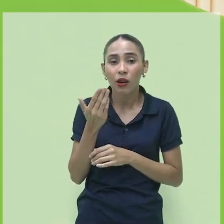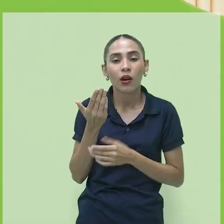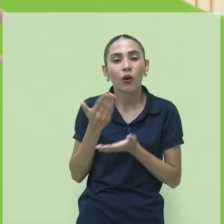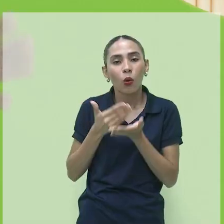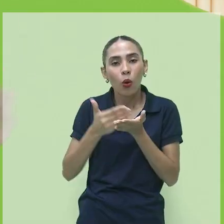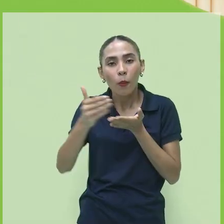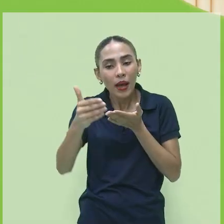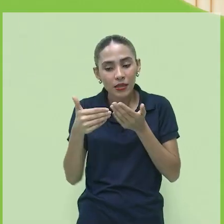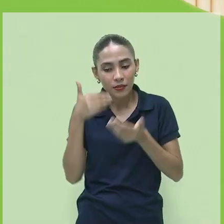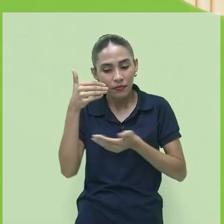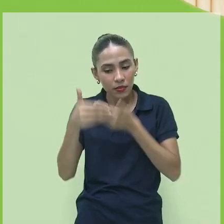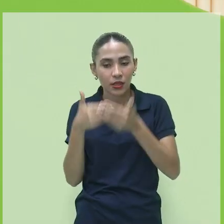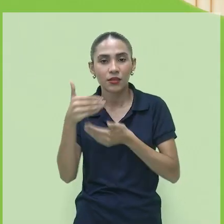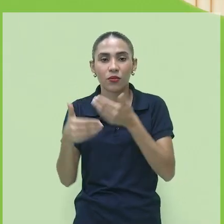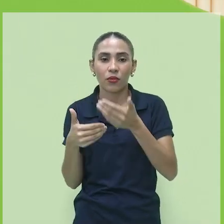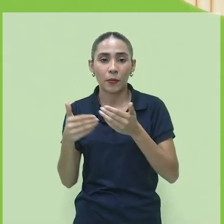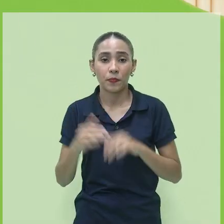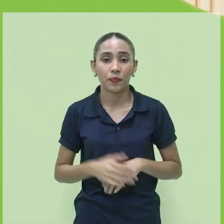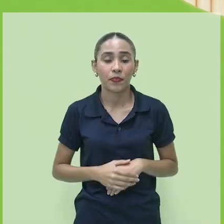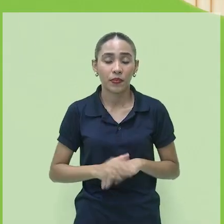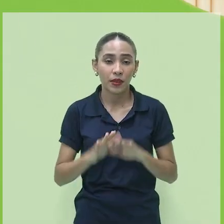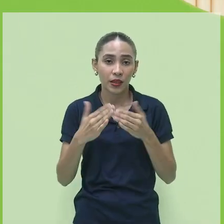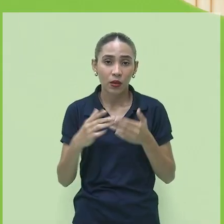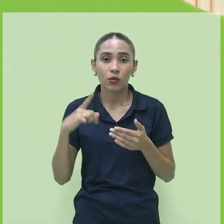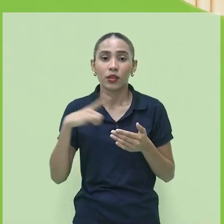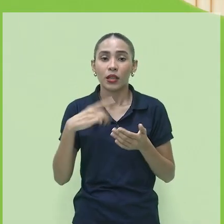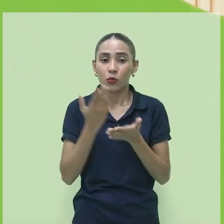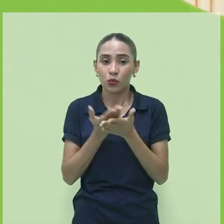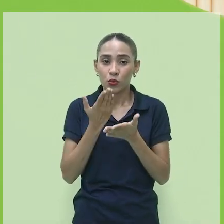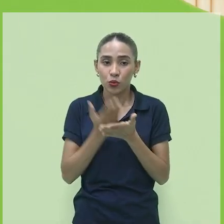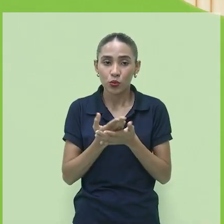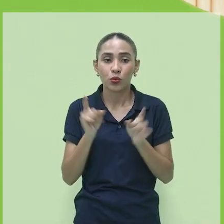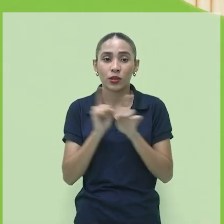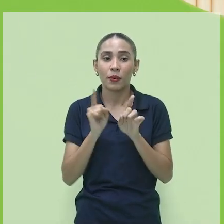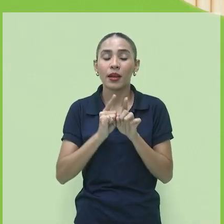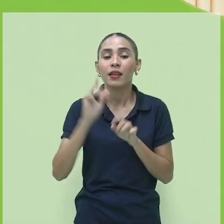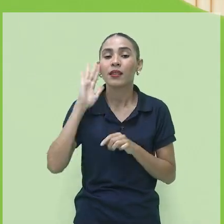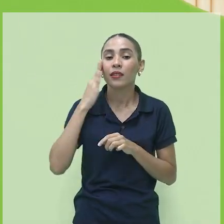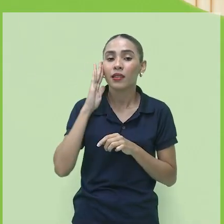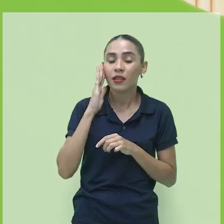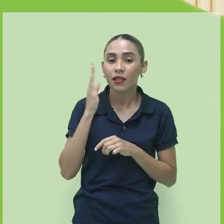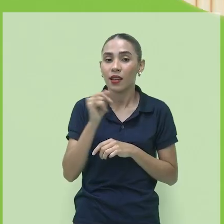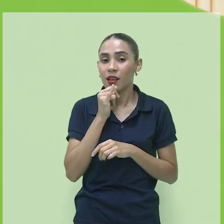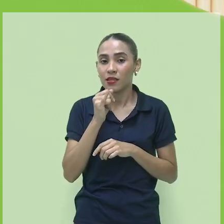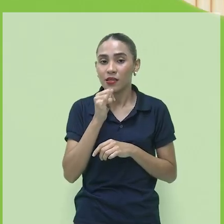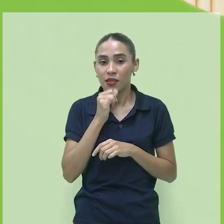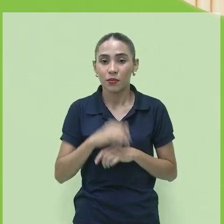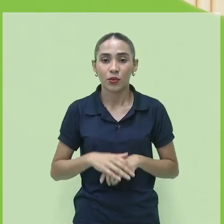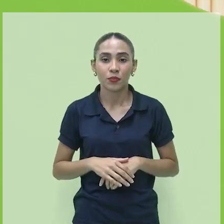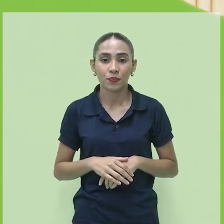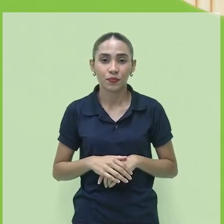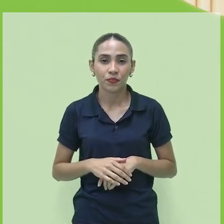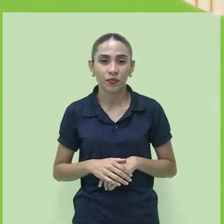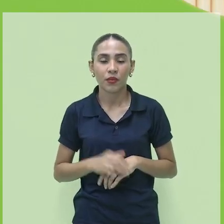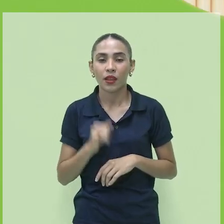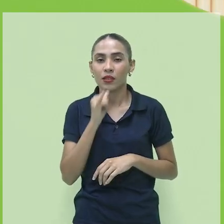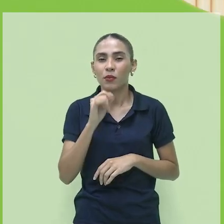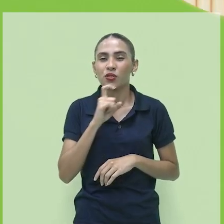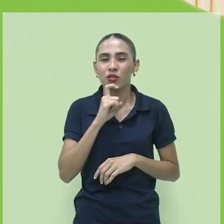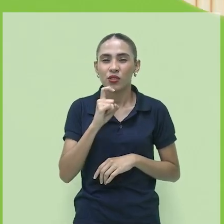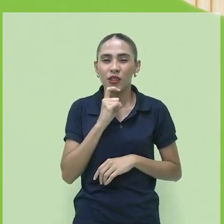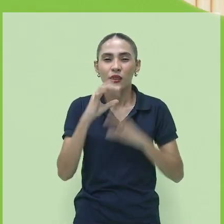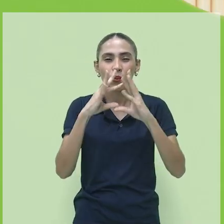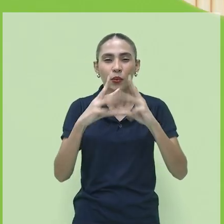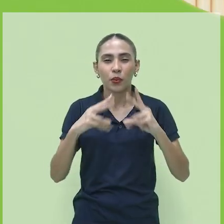eles começam a se multiplicar. Então, há um estudo aí para entender, por exemplo, nesse degelo que está ocorrendo aí